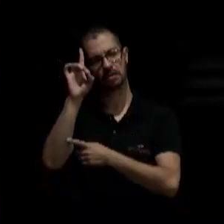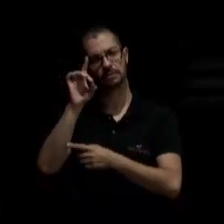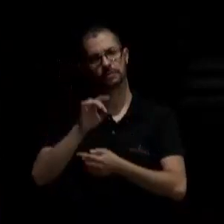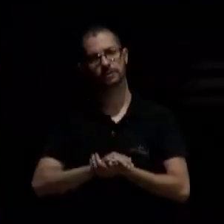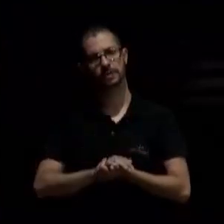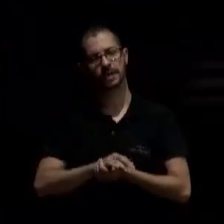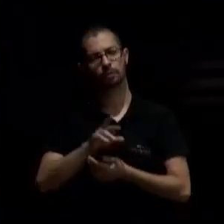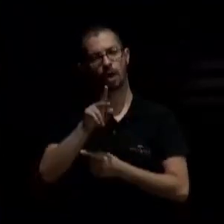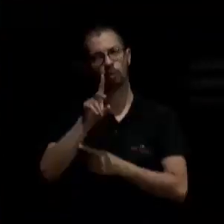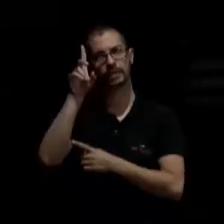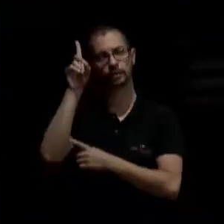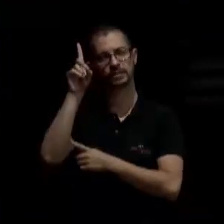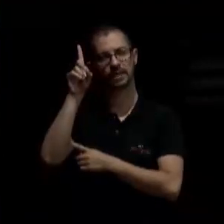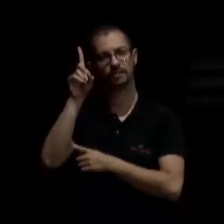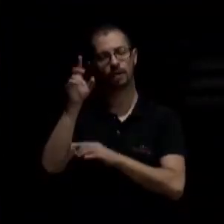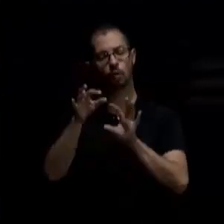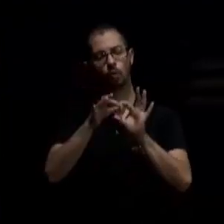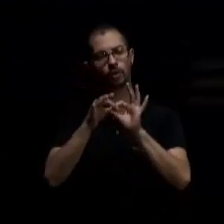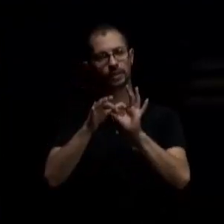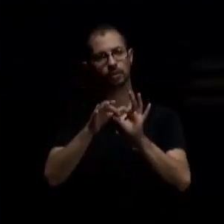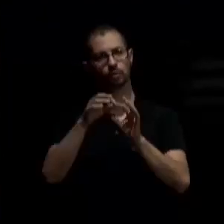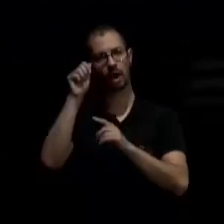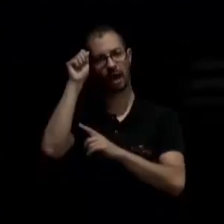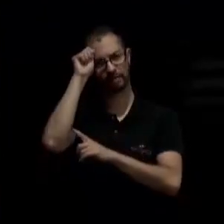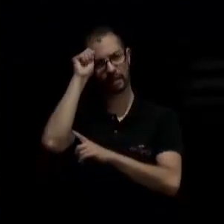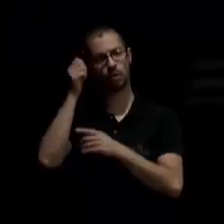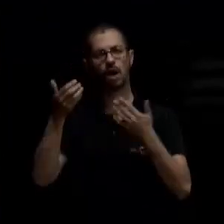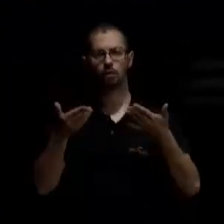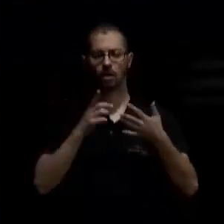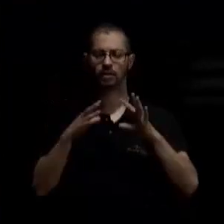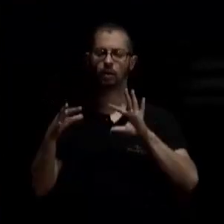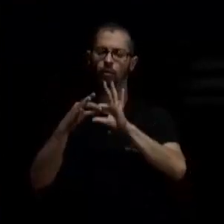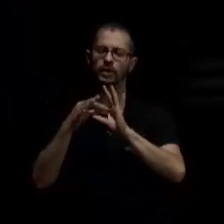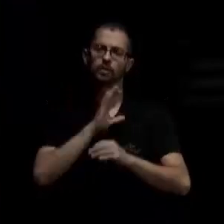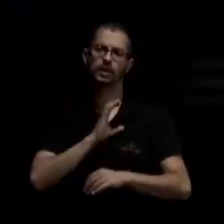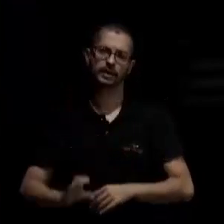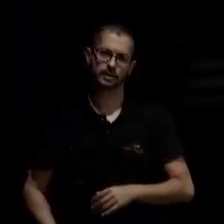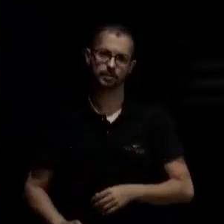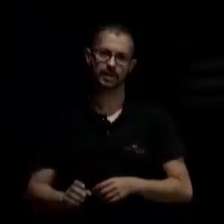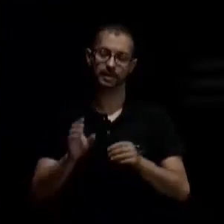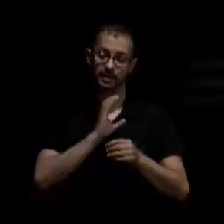a Adão, agora eu estou unido a Cristo para que Cristo seja a nossa vida.